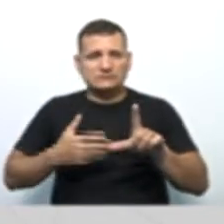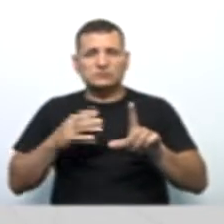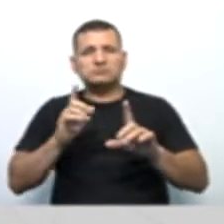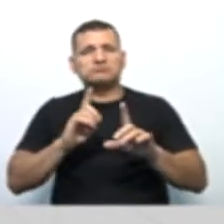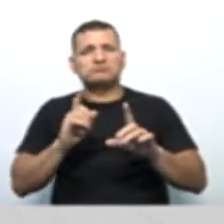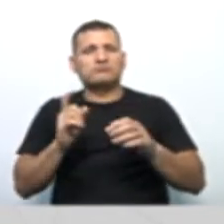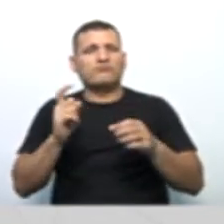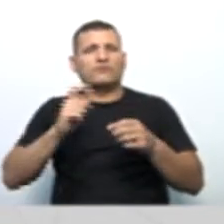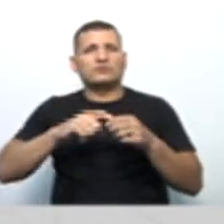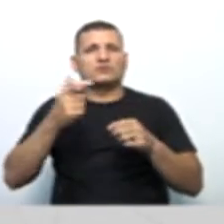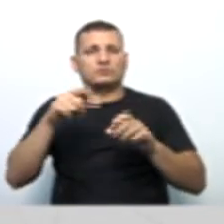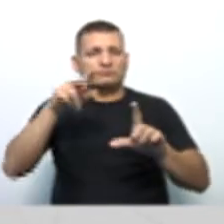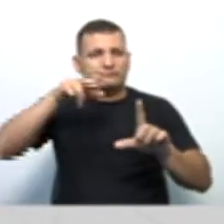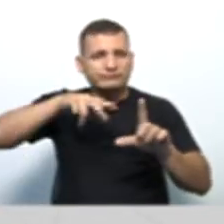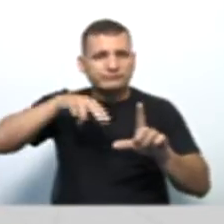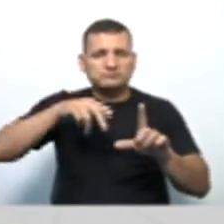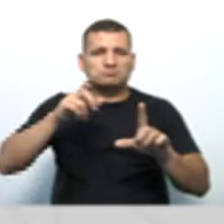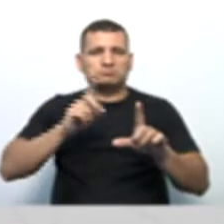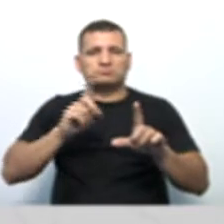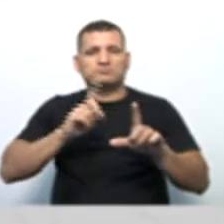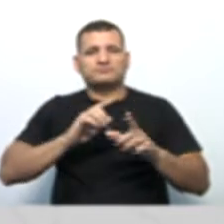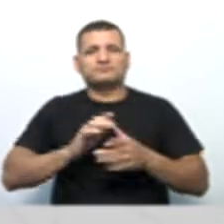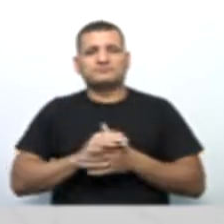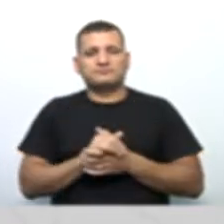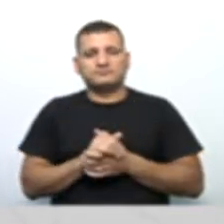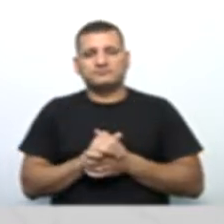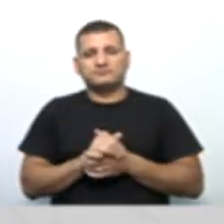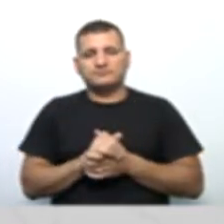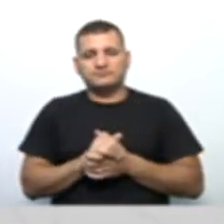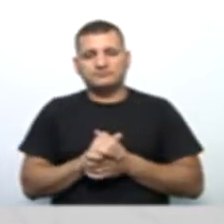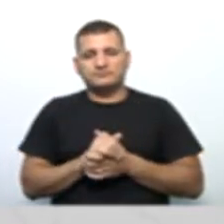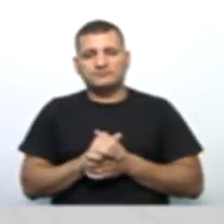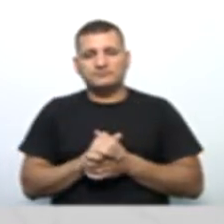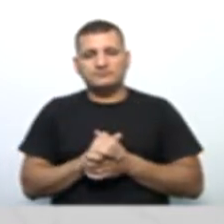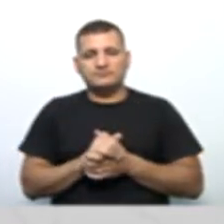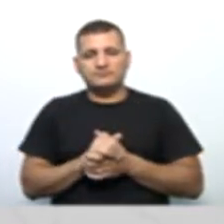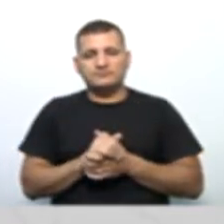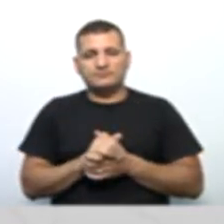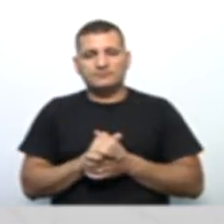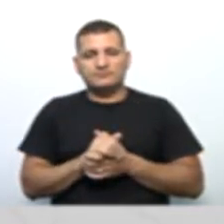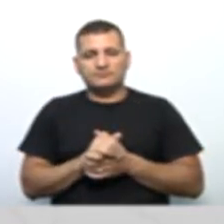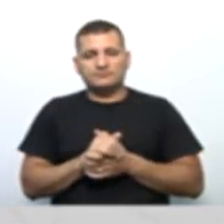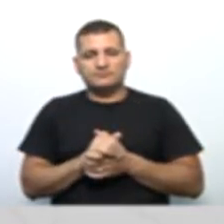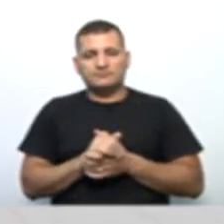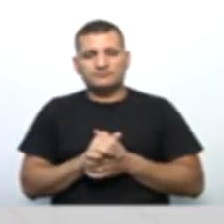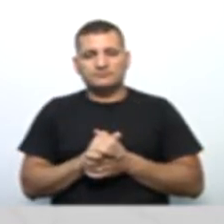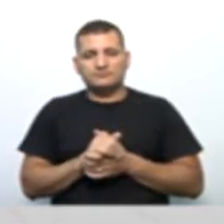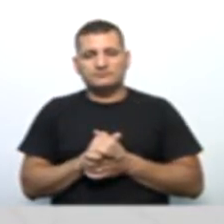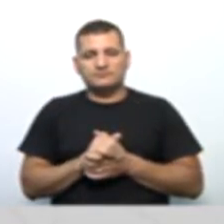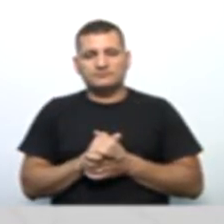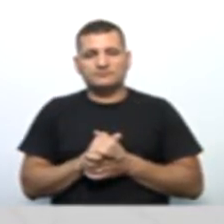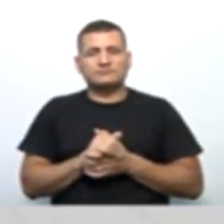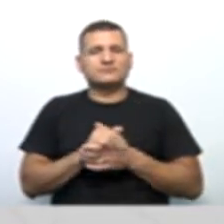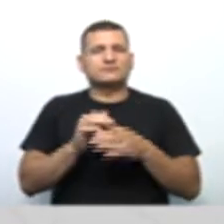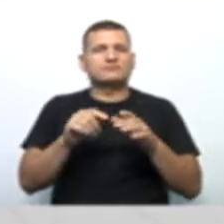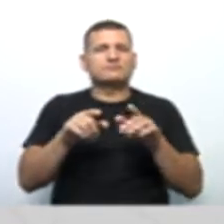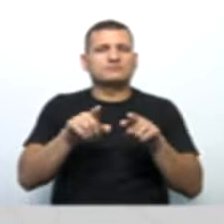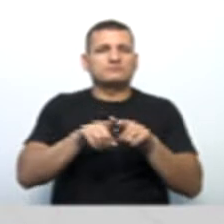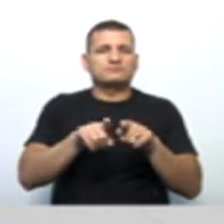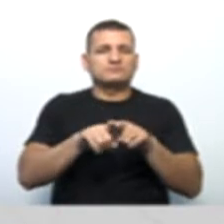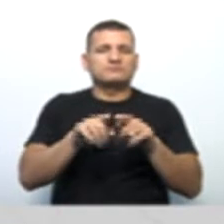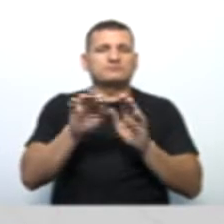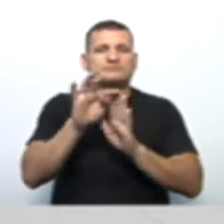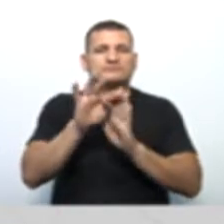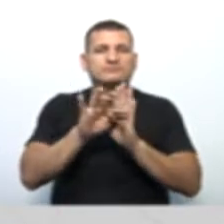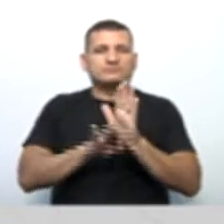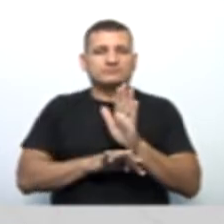essa tarefa se evitar a disposição de um de em que textos atravessam a tela toda de ponta a ponta tipo